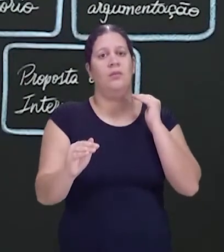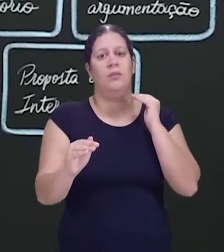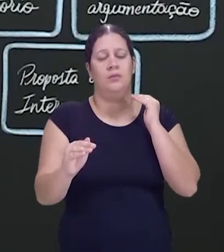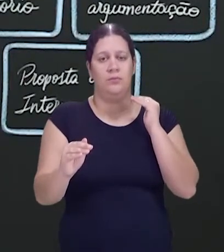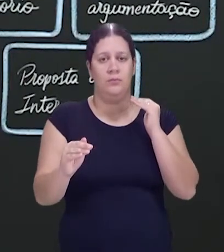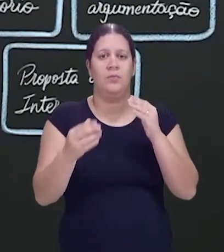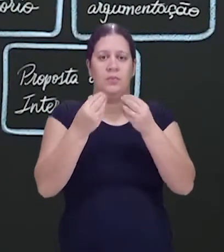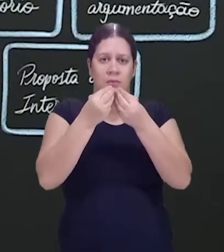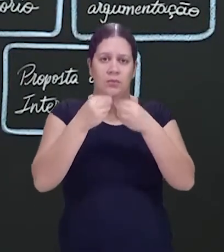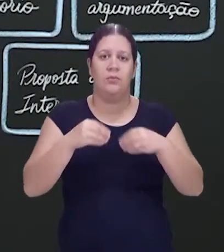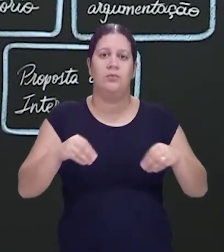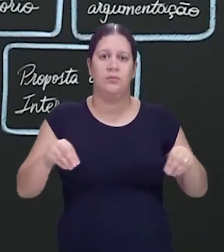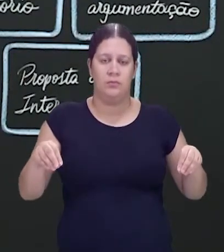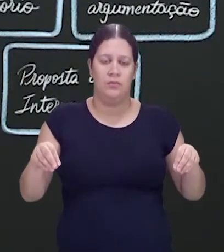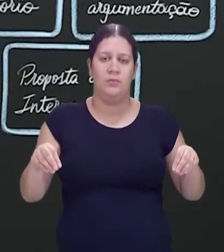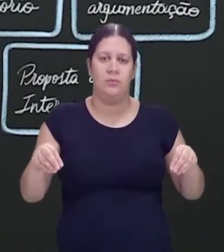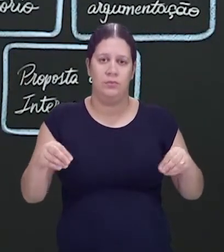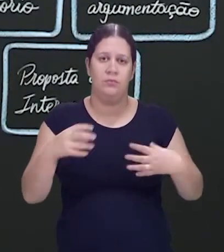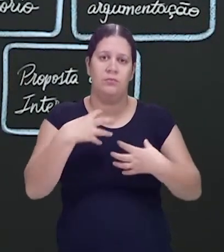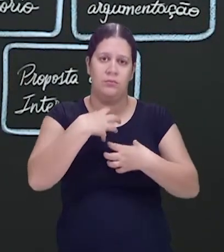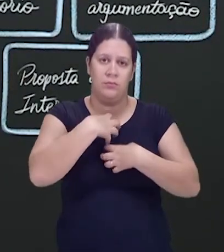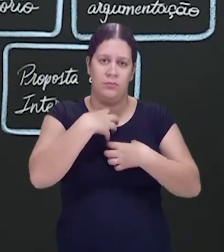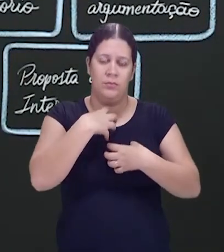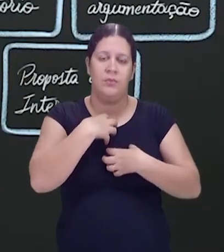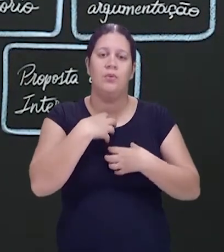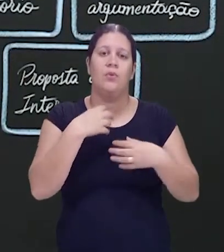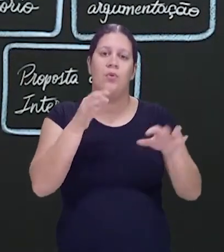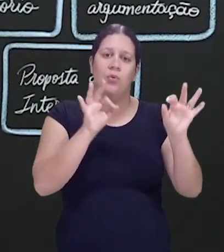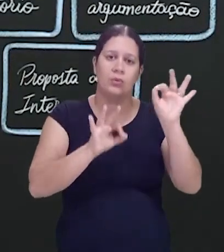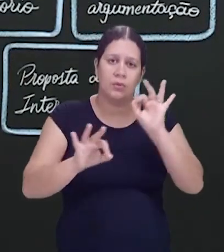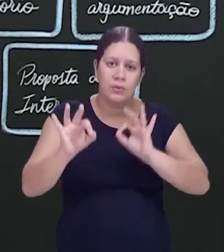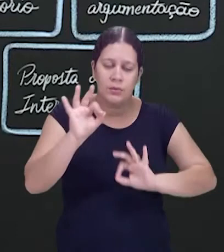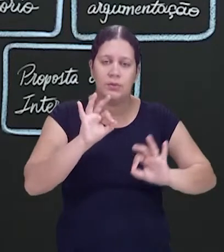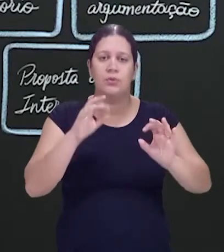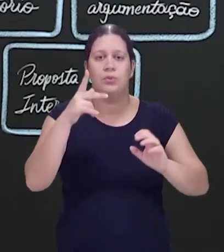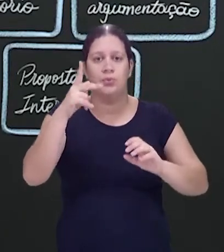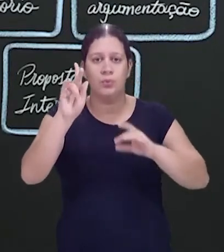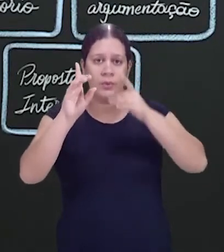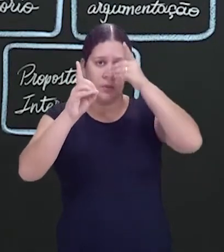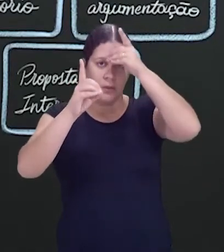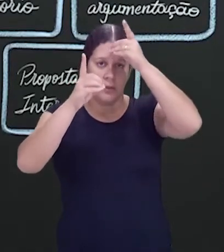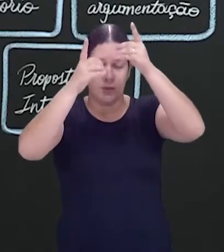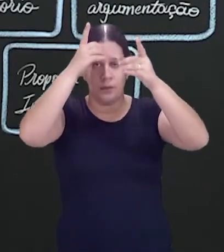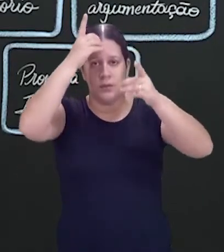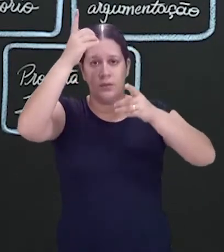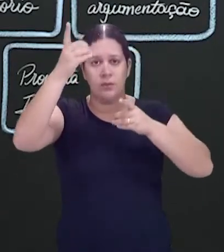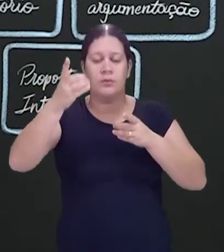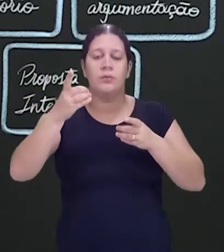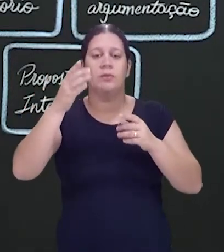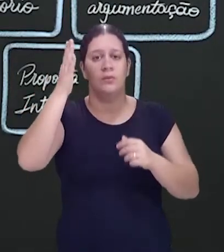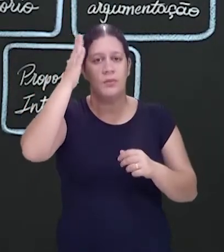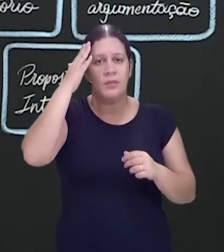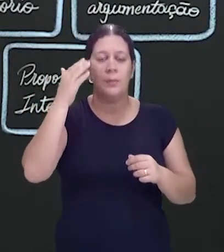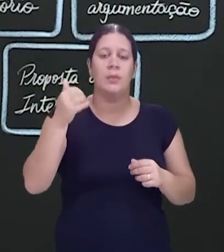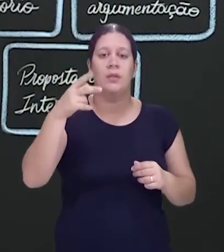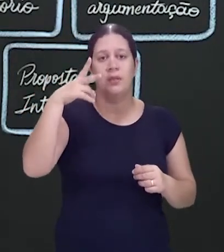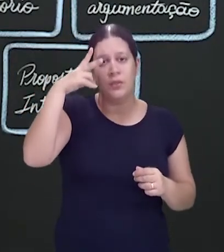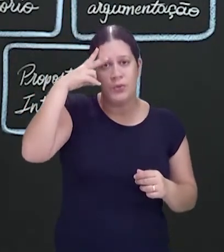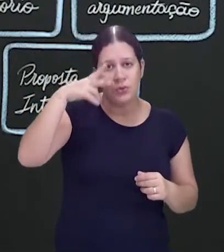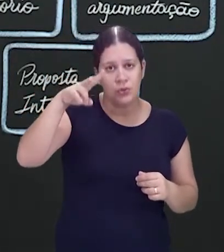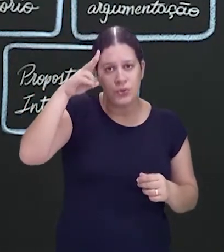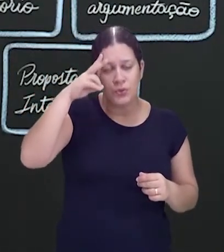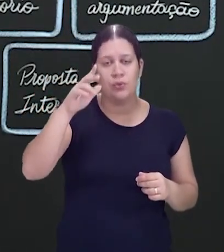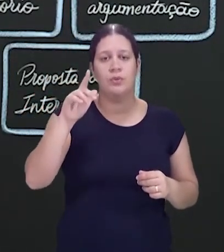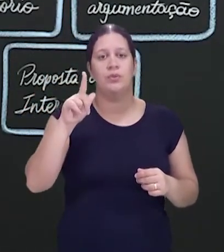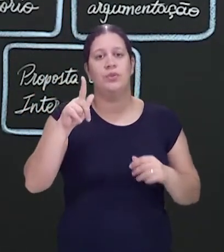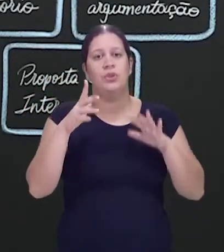está prejudicado do ponto de vista do sentido. Então, organize as suas ideias, organize o seu repertório, e para isso você tem que saber um pouco de história, um